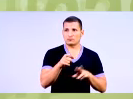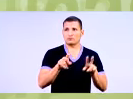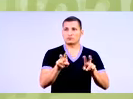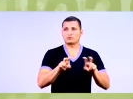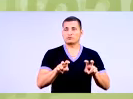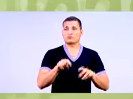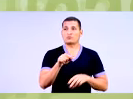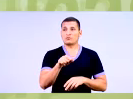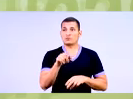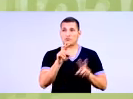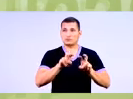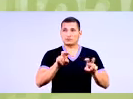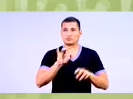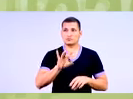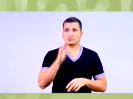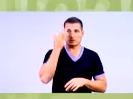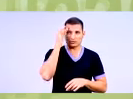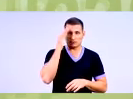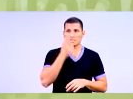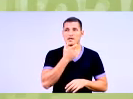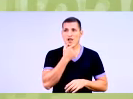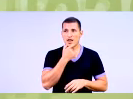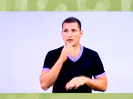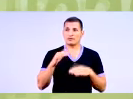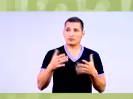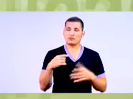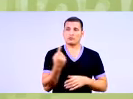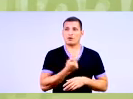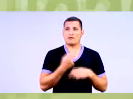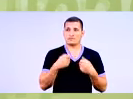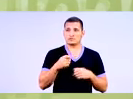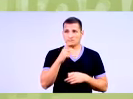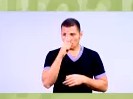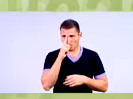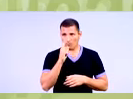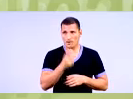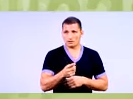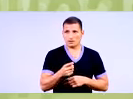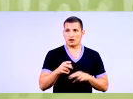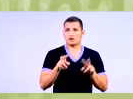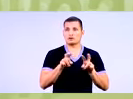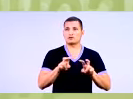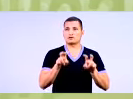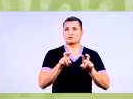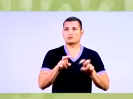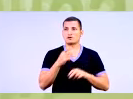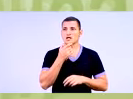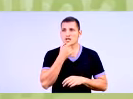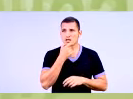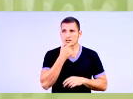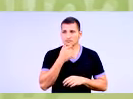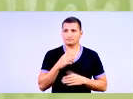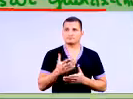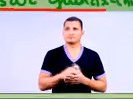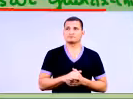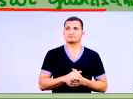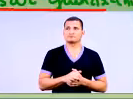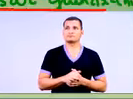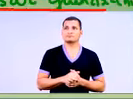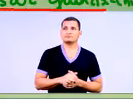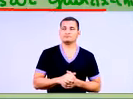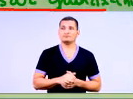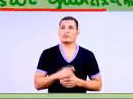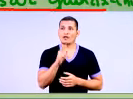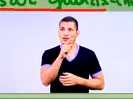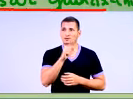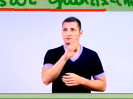só entende inglês. Então, nós precisamos mandar os comandos em inglês. E esses comandos em inglês é que estão aqui